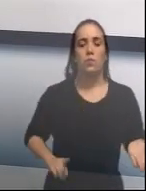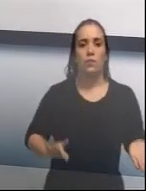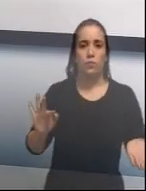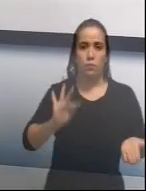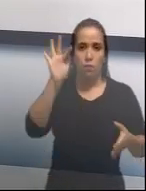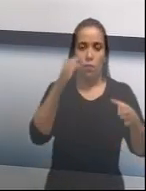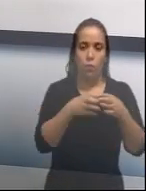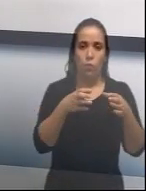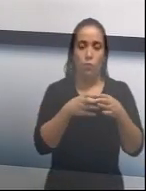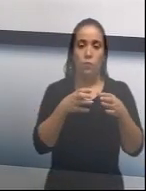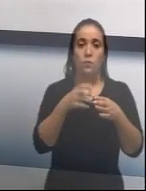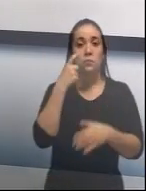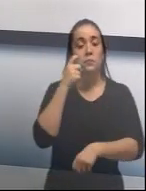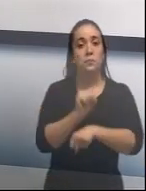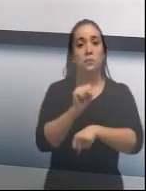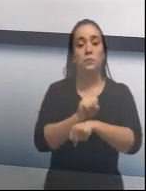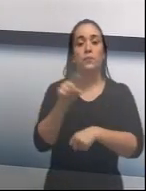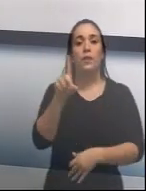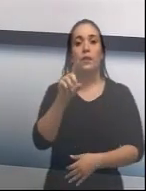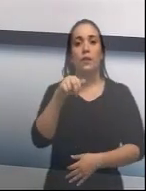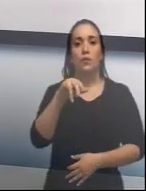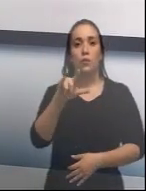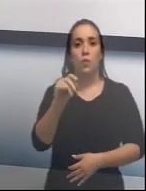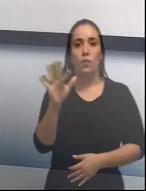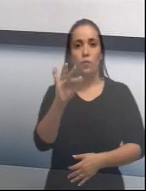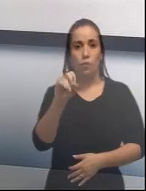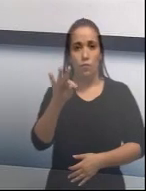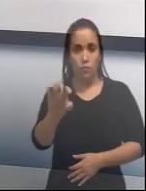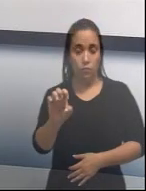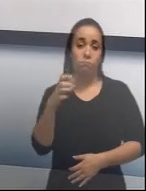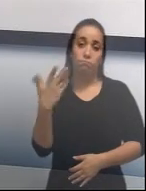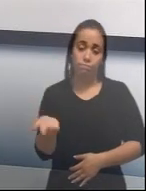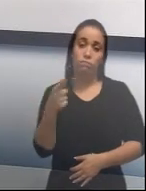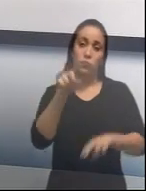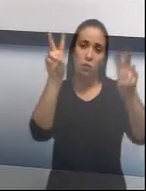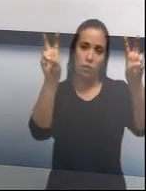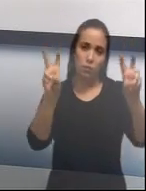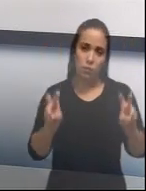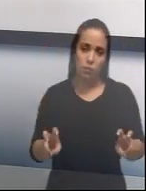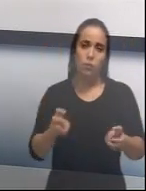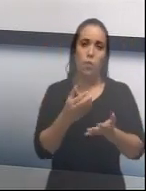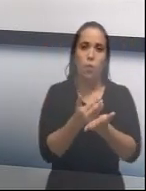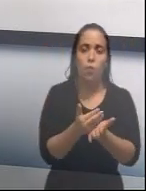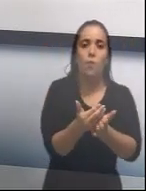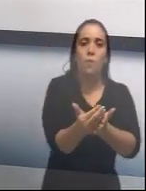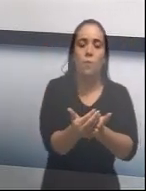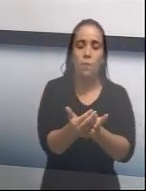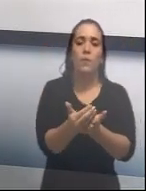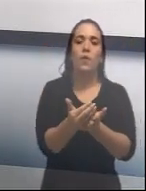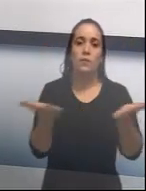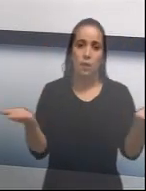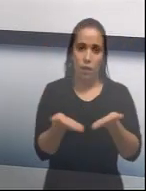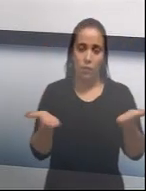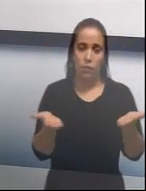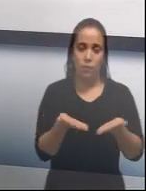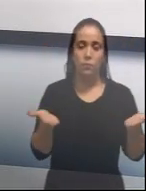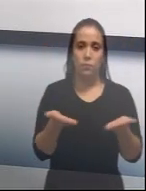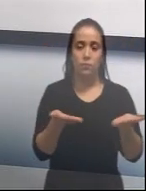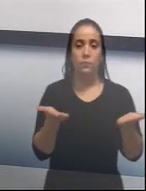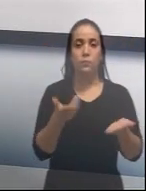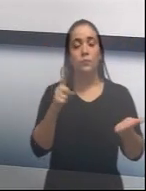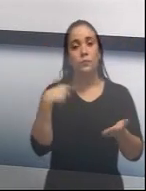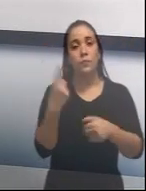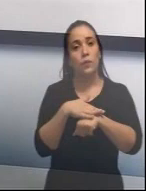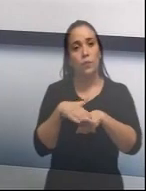pautado, está na mão do deputado Danilo Forte. Sobre esses e outros assuntos, a início do ano legislativo, praticamente agora, nós